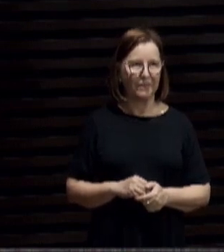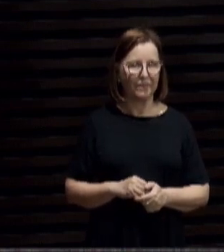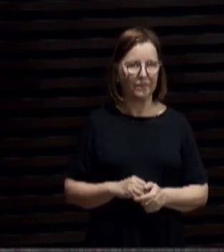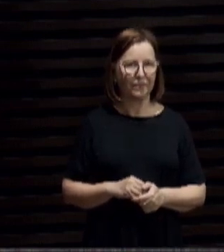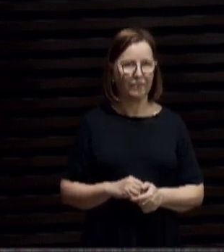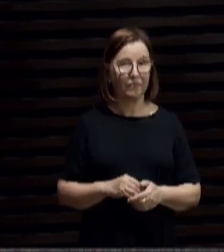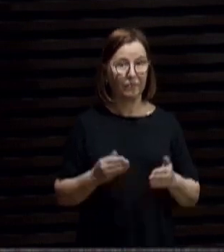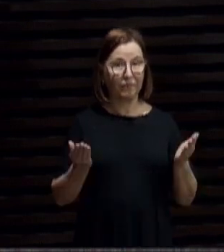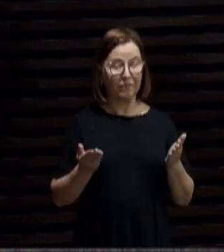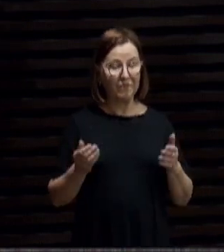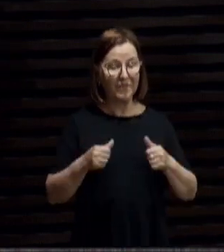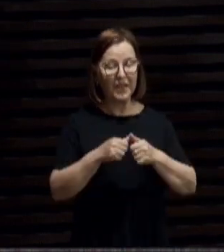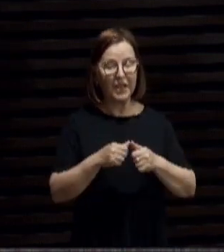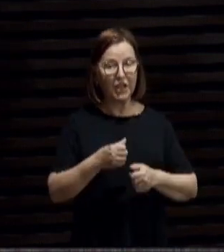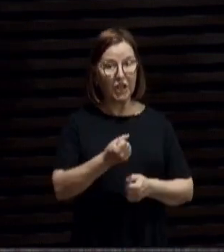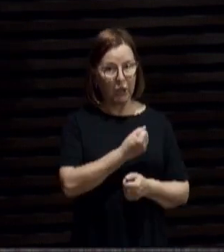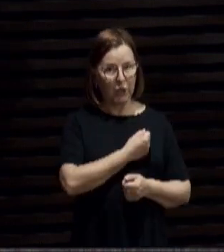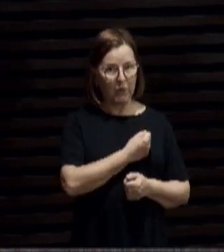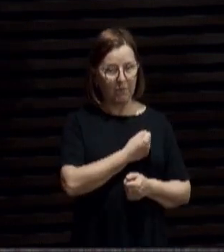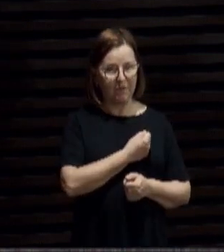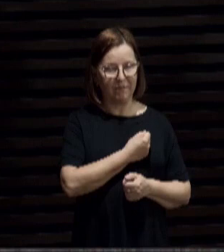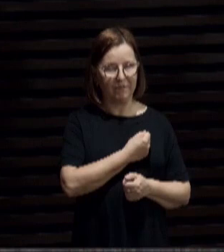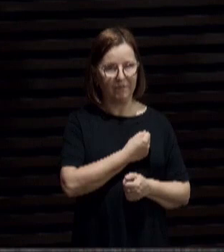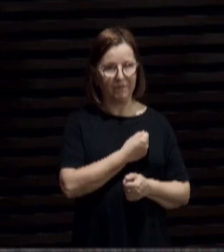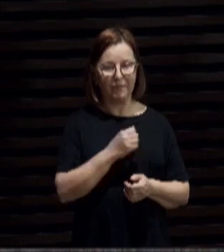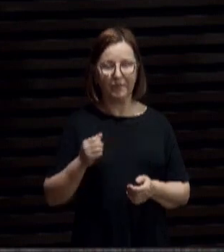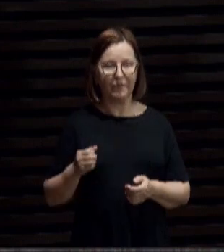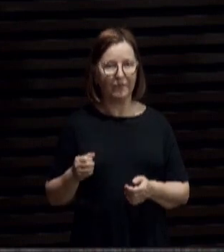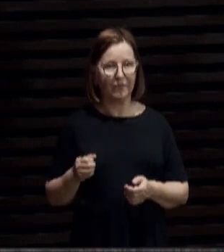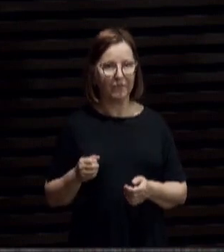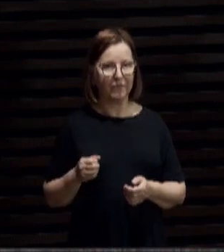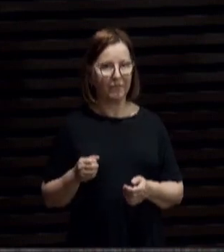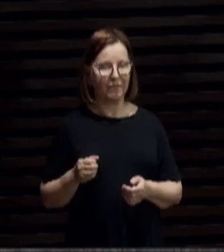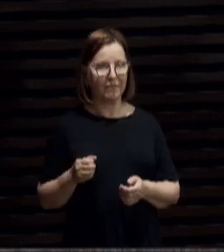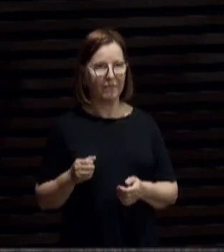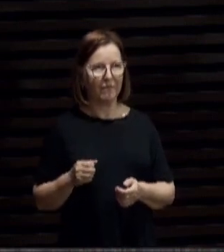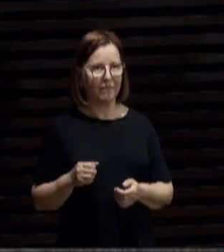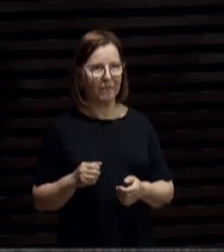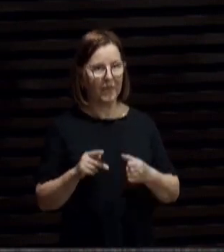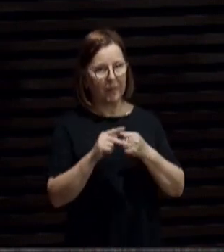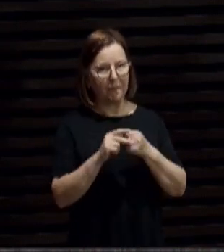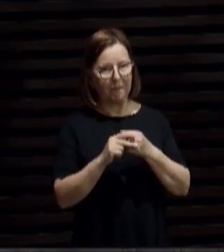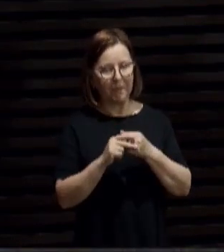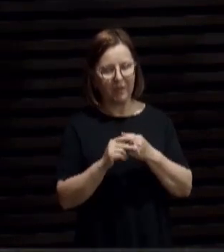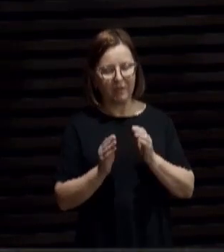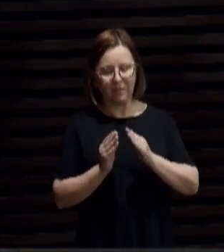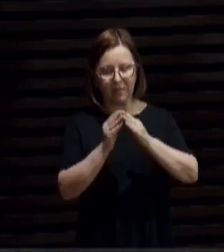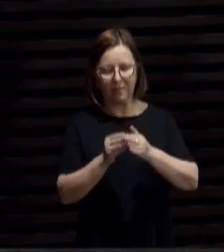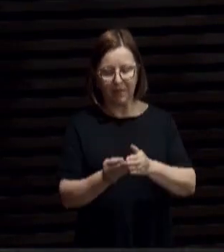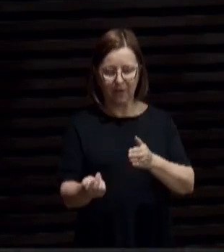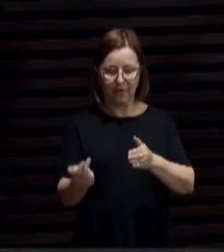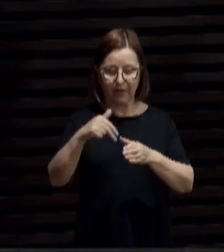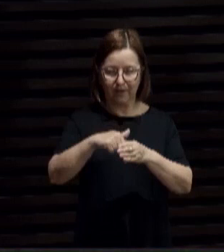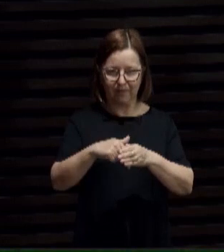Agora, esse número aí, onde é que nós estamos? O verso: Pedro entrou no barco e arrastou a